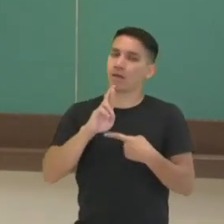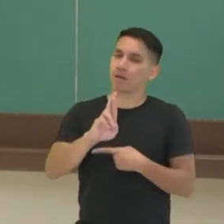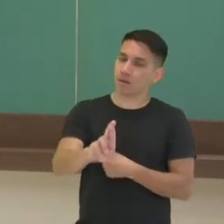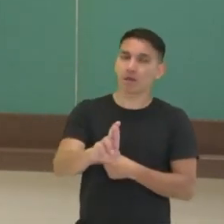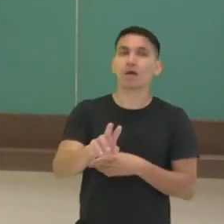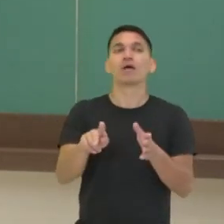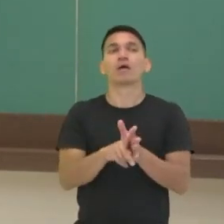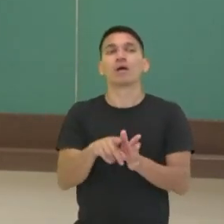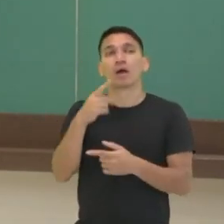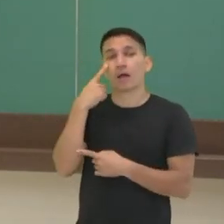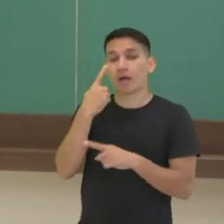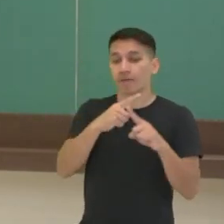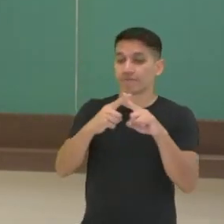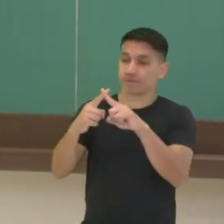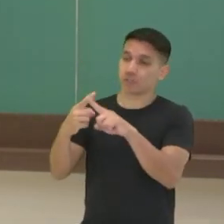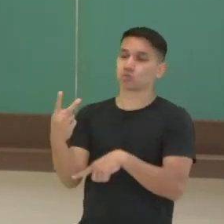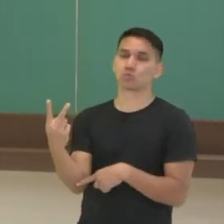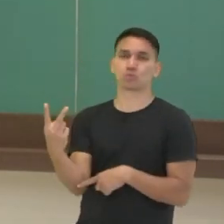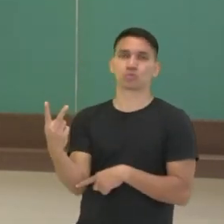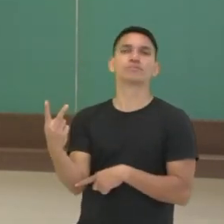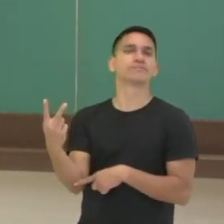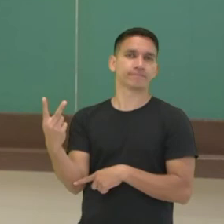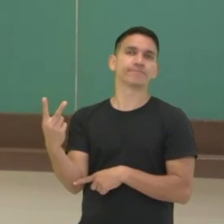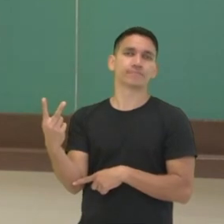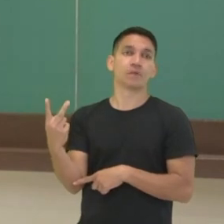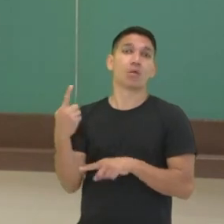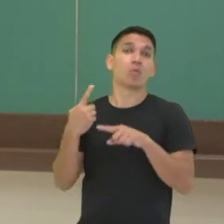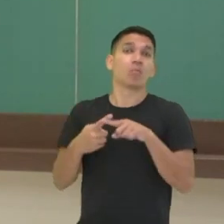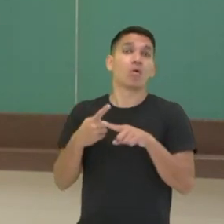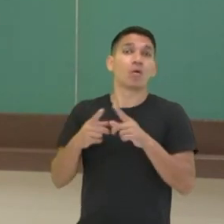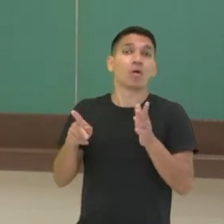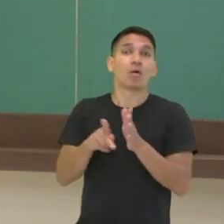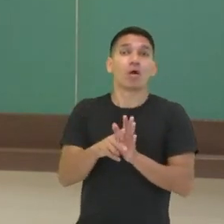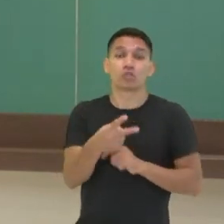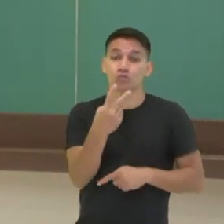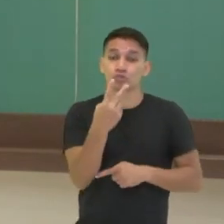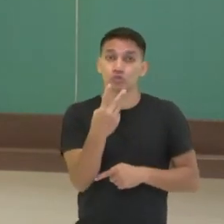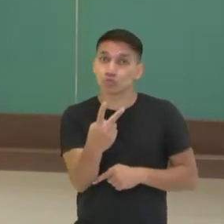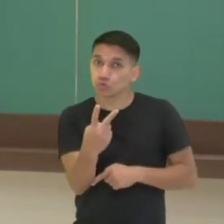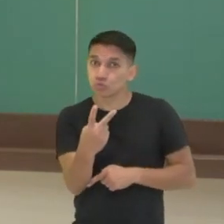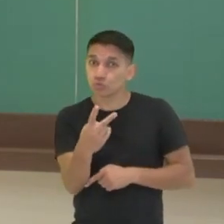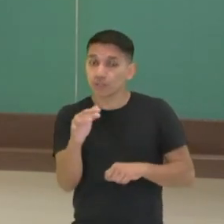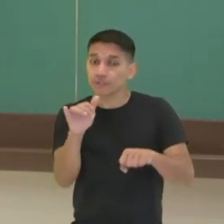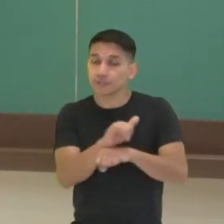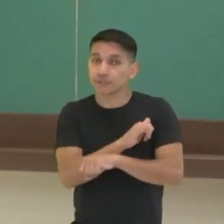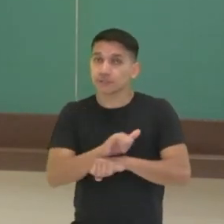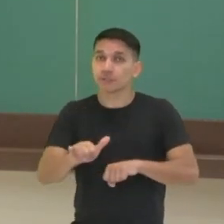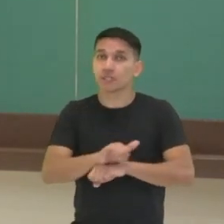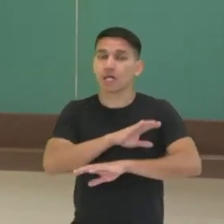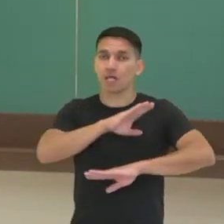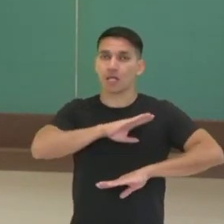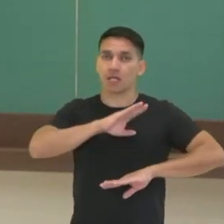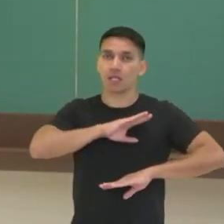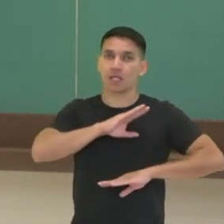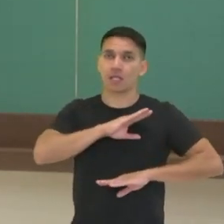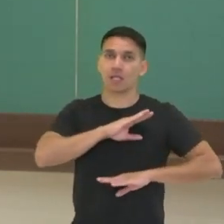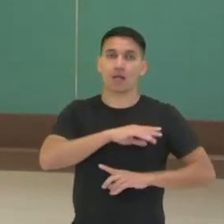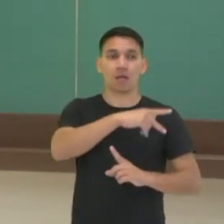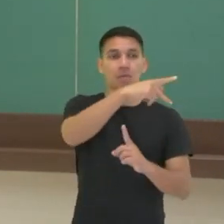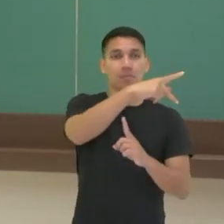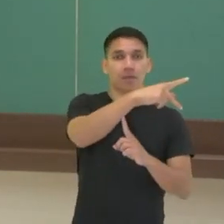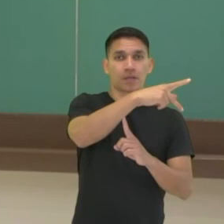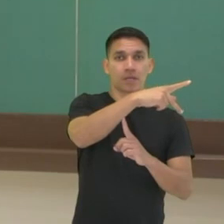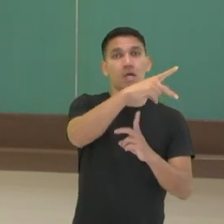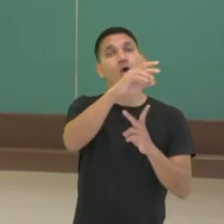né, e multiplicar por 2, porque eu tenho 2 opções de extremos para a letra P e para a